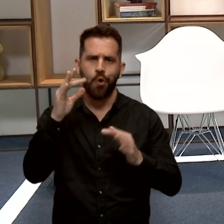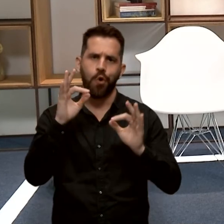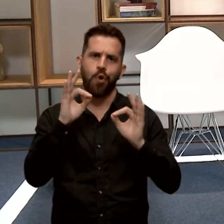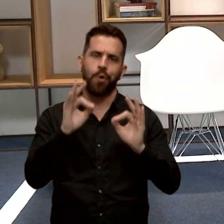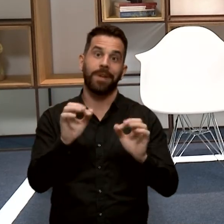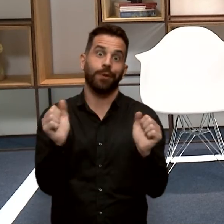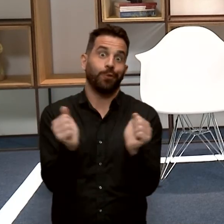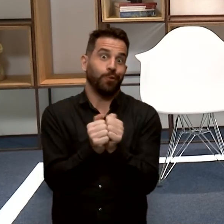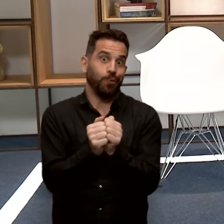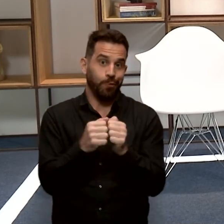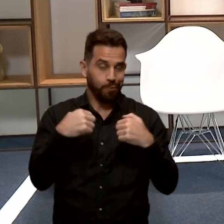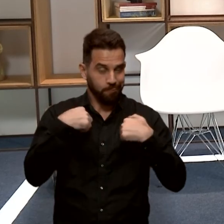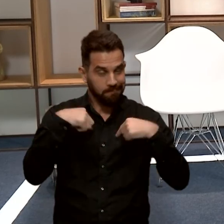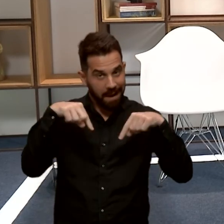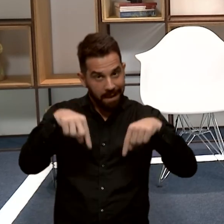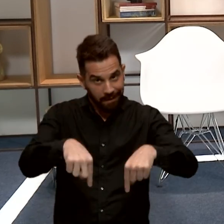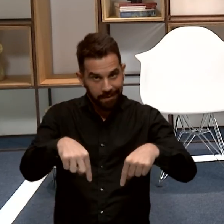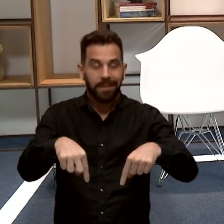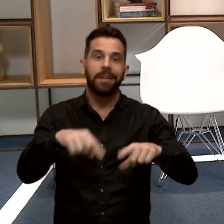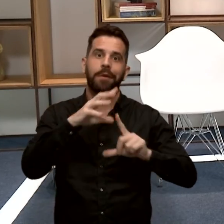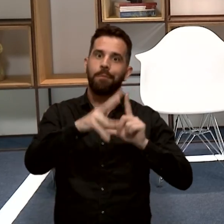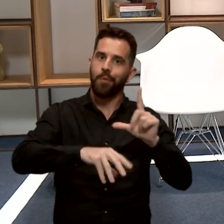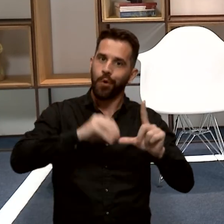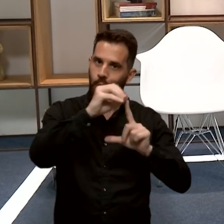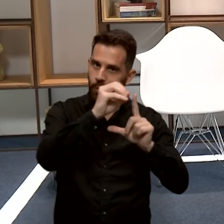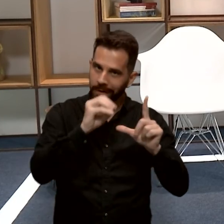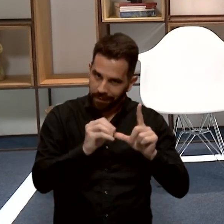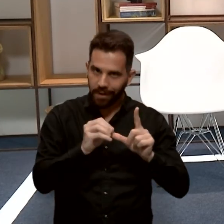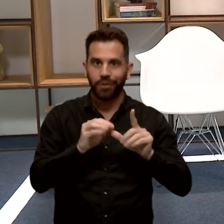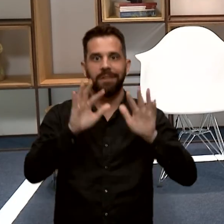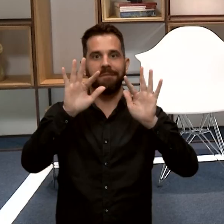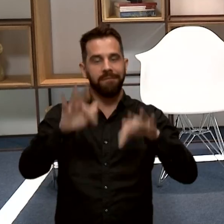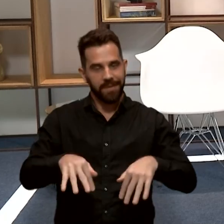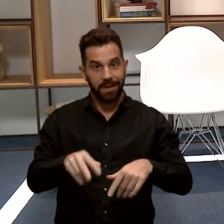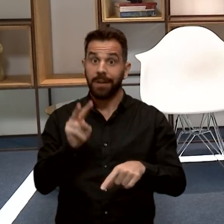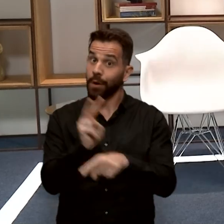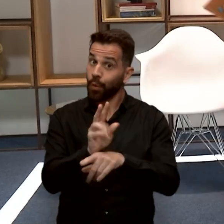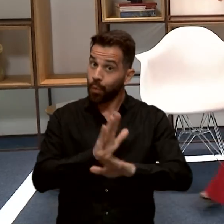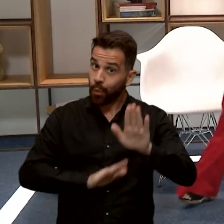obrigada pela sua companhia. O Mundo UFG vai ficando por aqui. Se cuida e até mais.